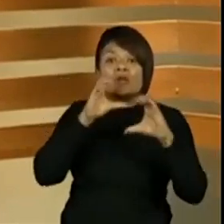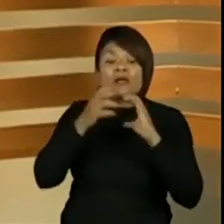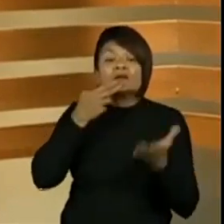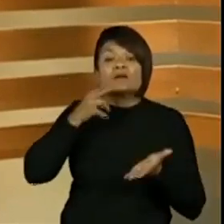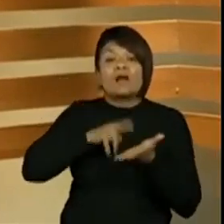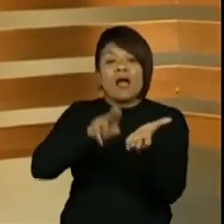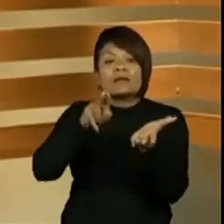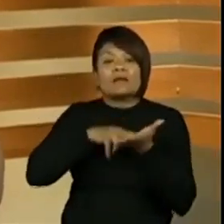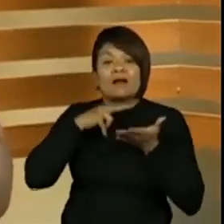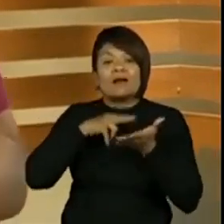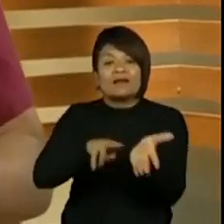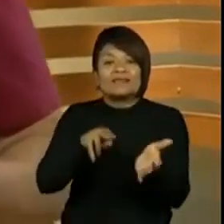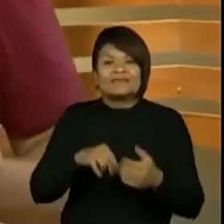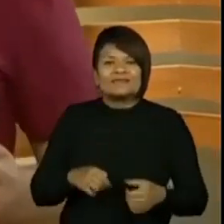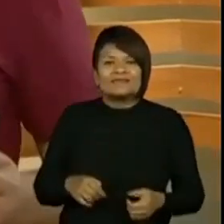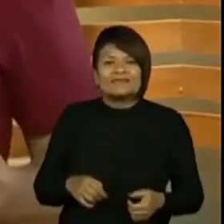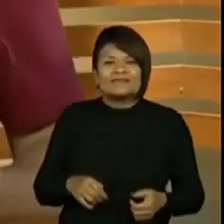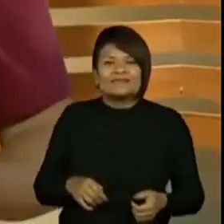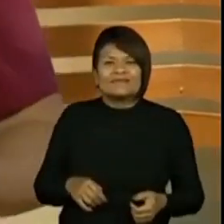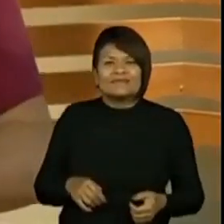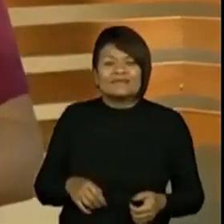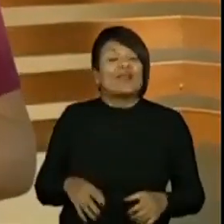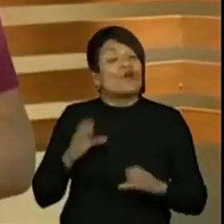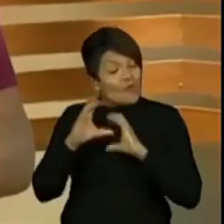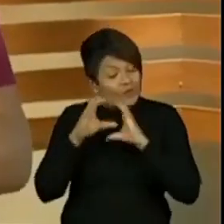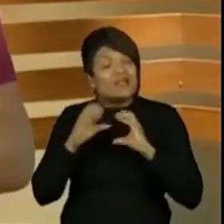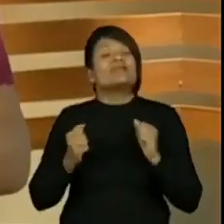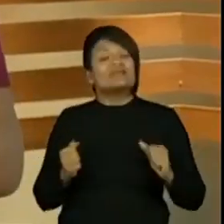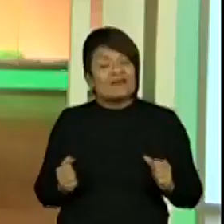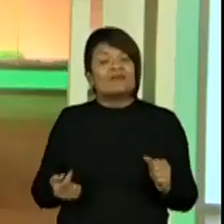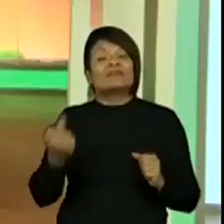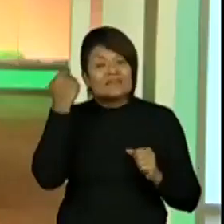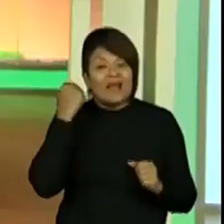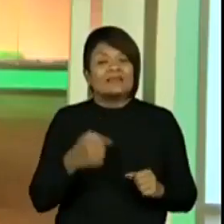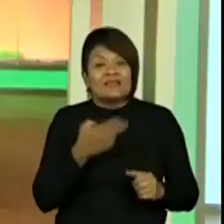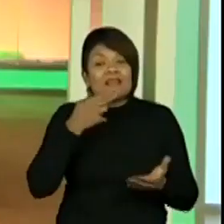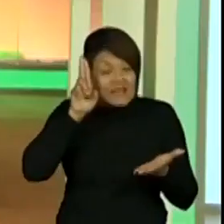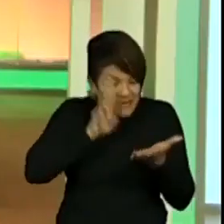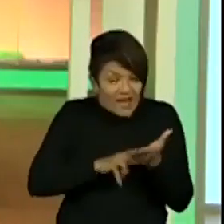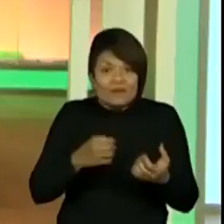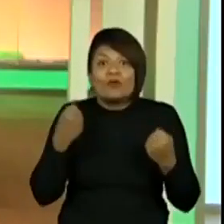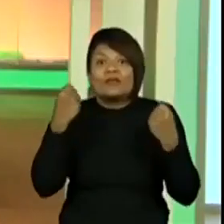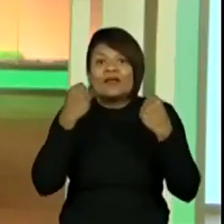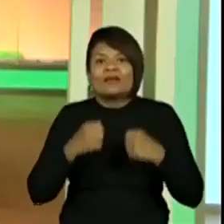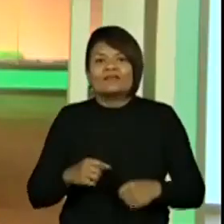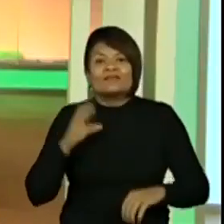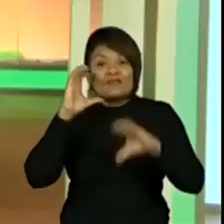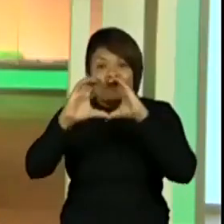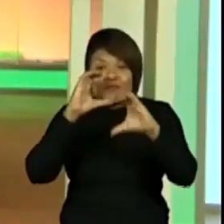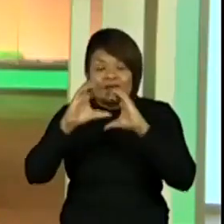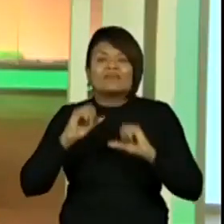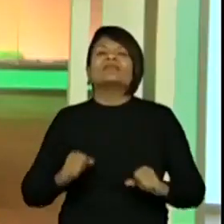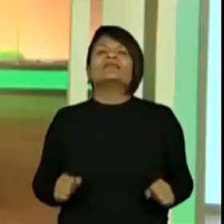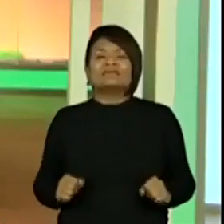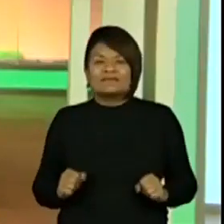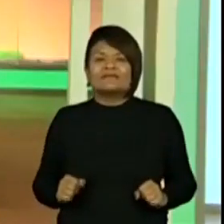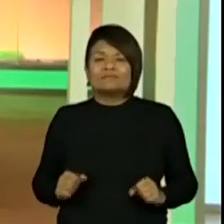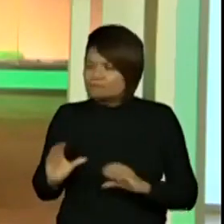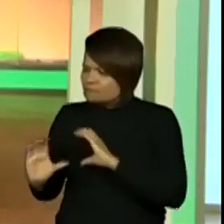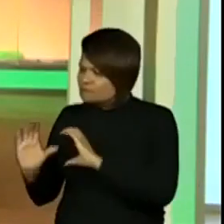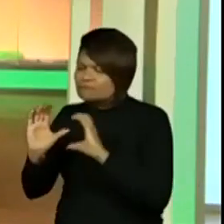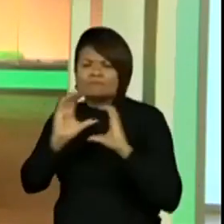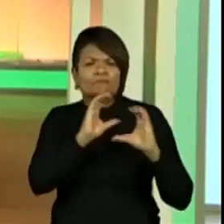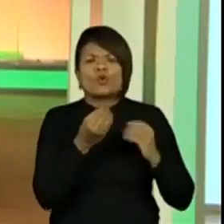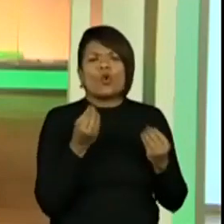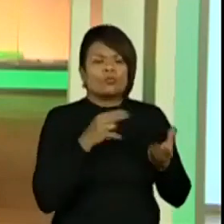lembrado, Manuela, o André e o Leandro, que eles se comunicavam por carta. A carta tinha um poder muito grande de comunicação